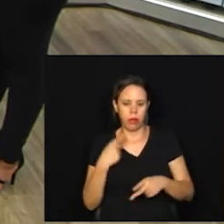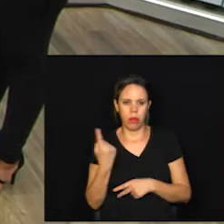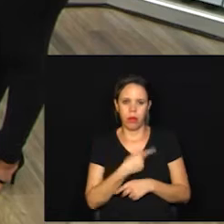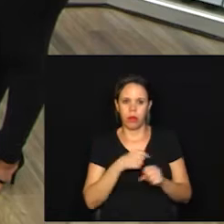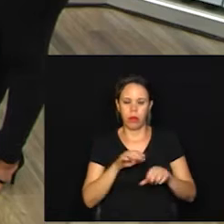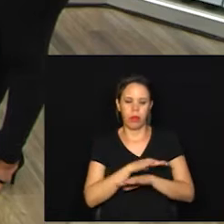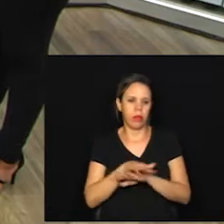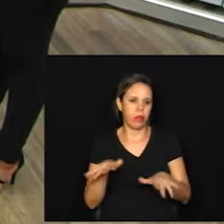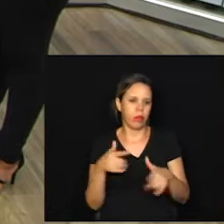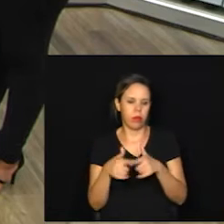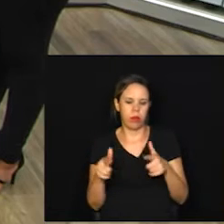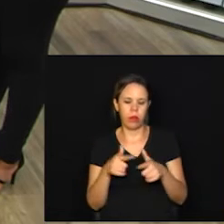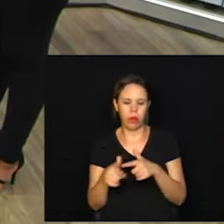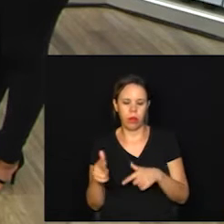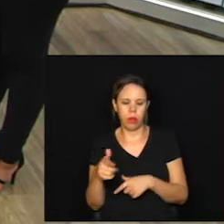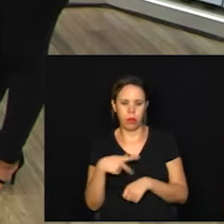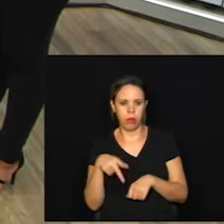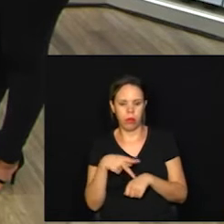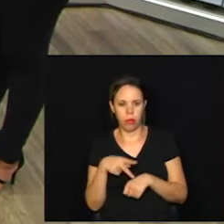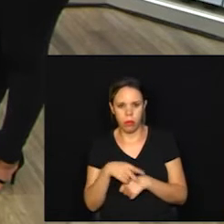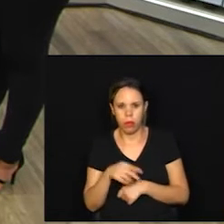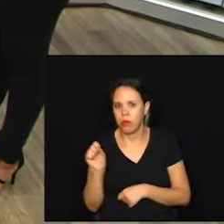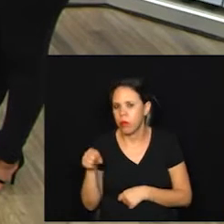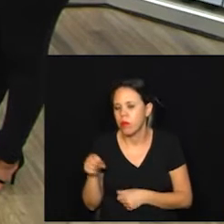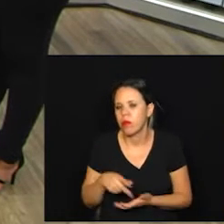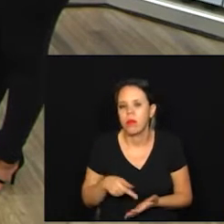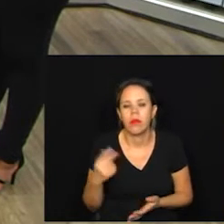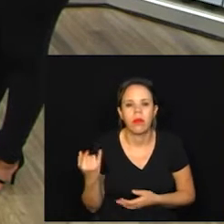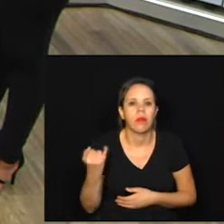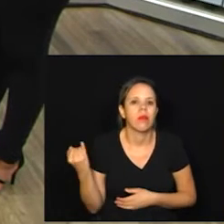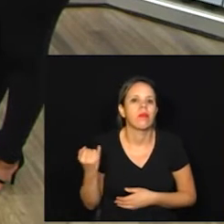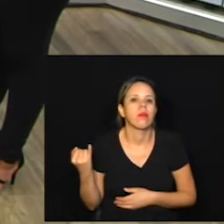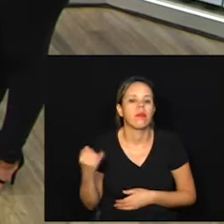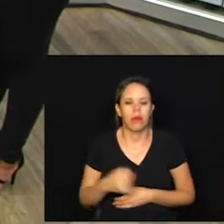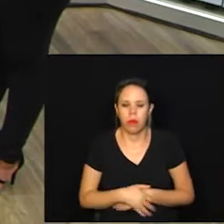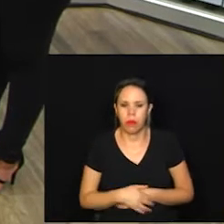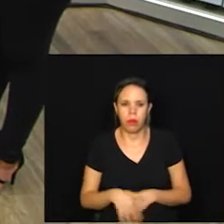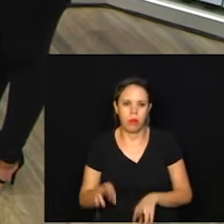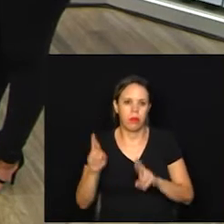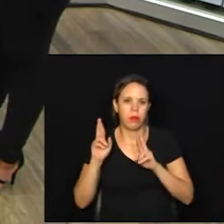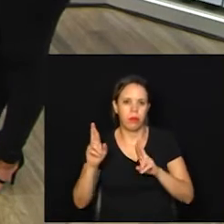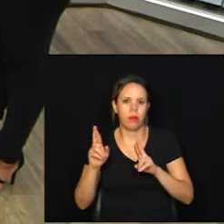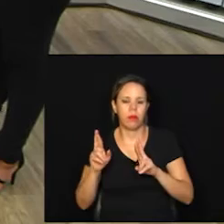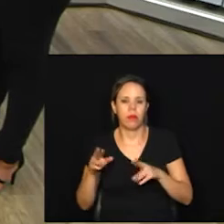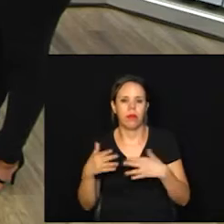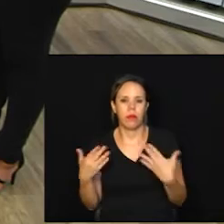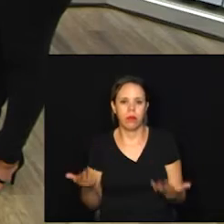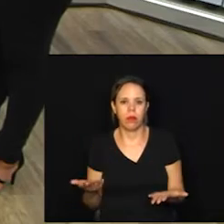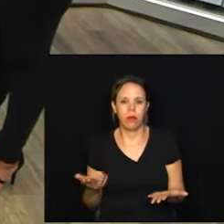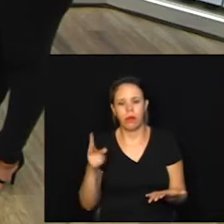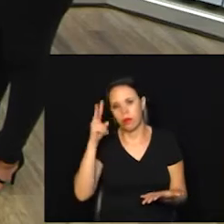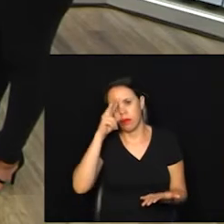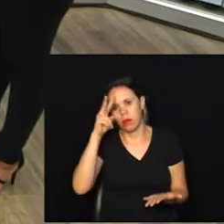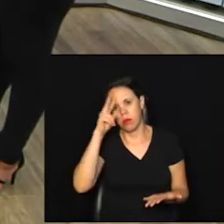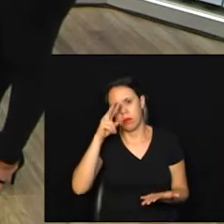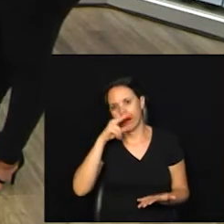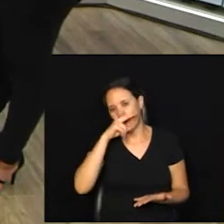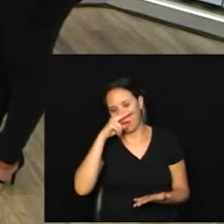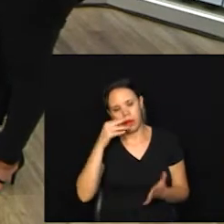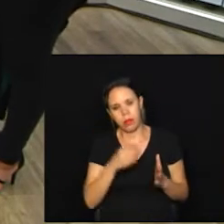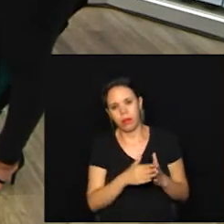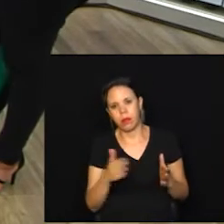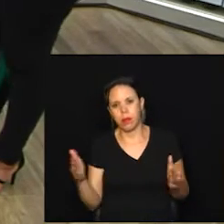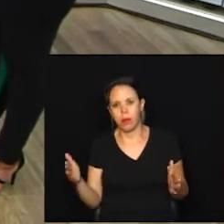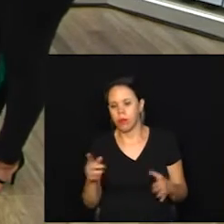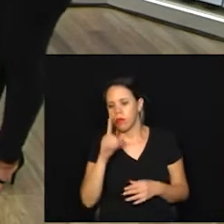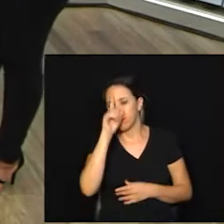poder acabar com esta pandemia no nosso país. Sim, uma importante, né, esperança, mas enquanto isso, vamos lembrar. Estamos na